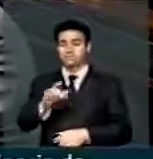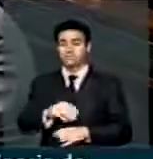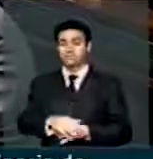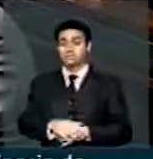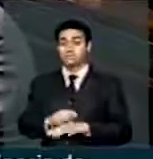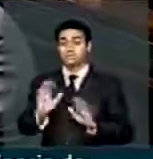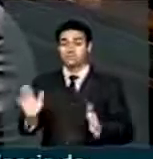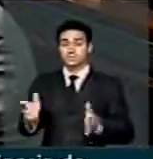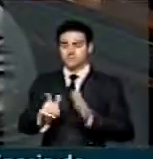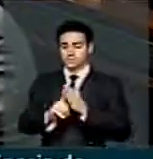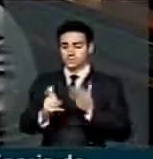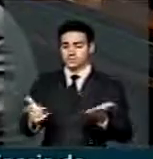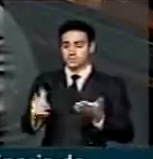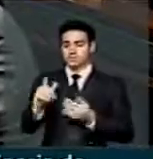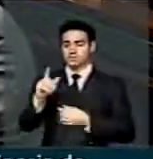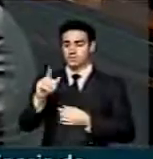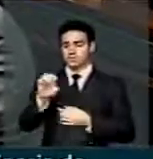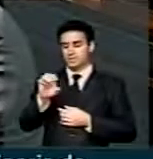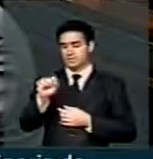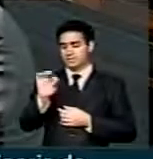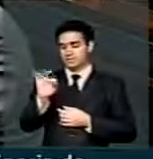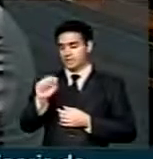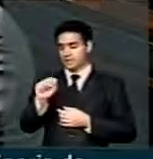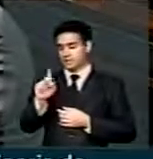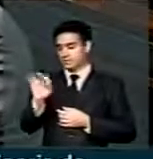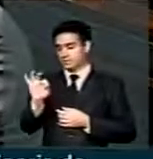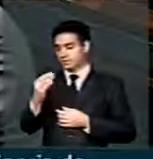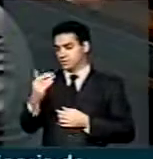pelo Estadão da jornalista Andressa